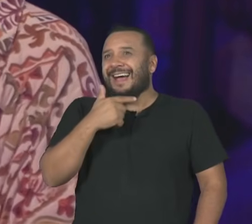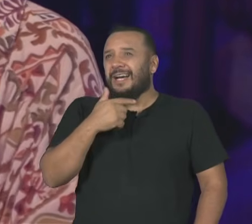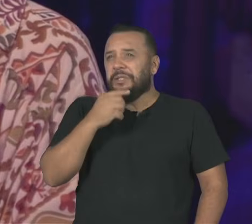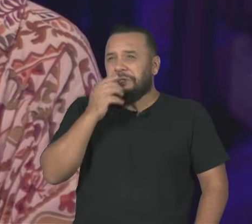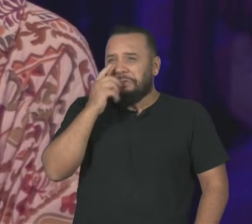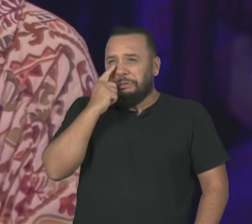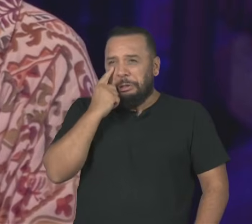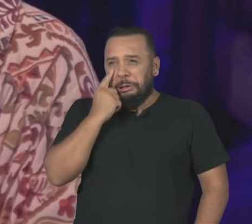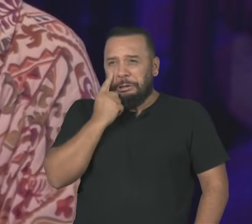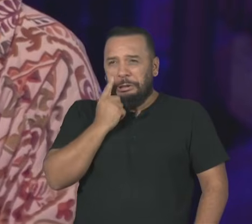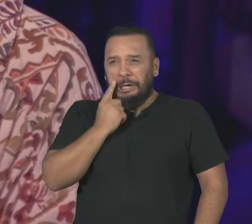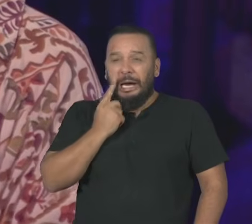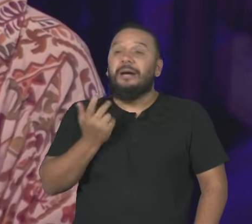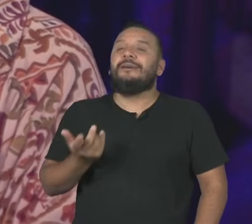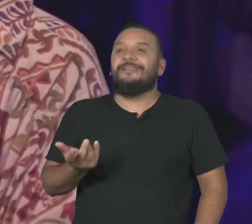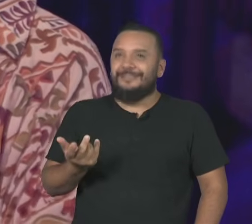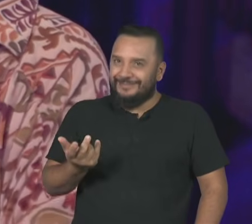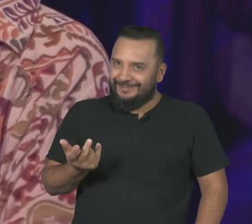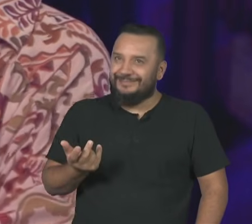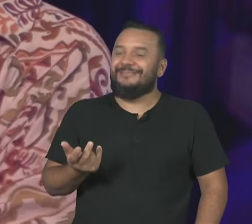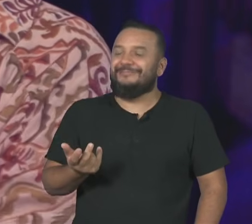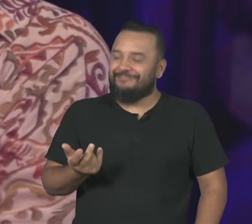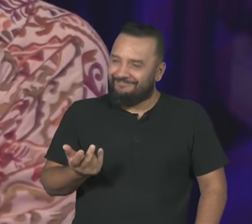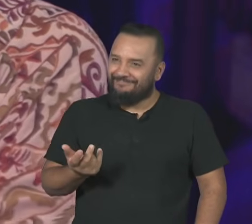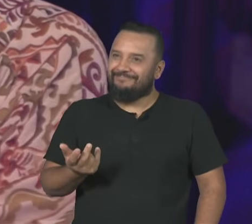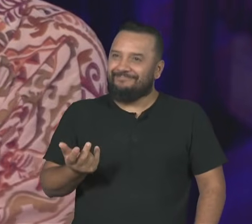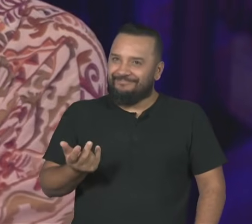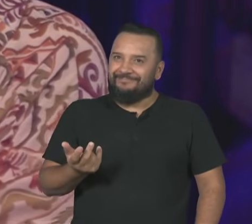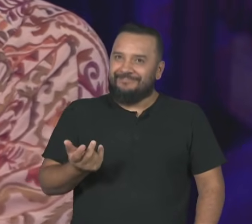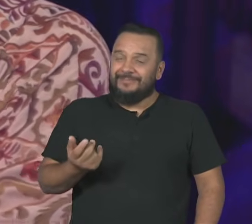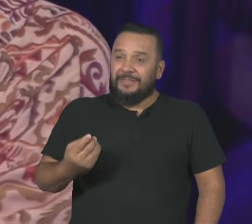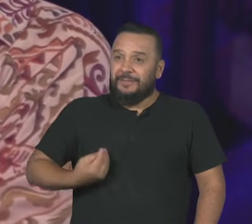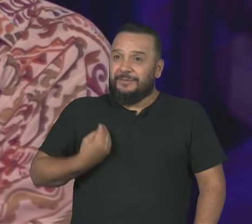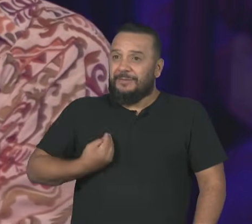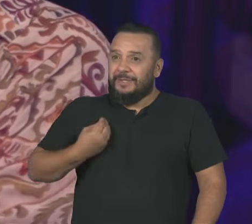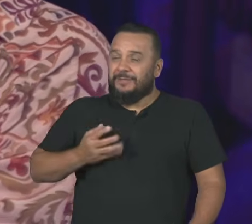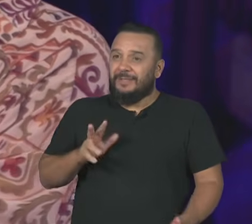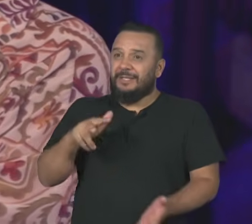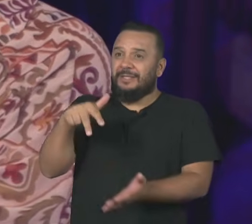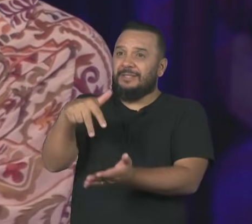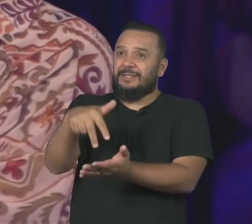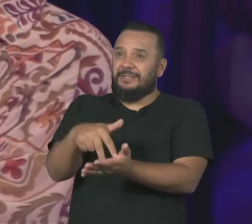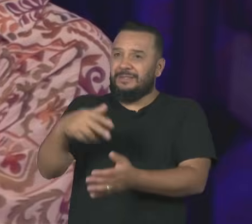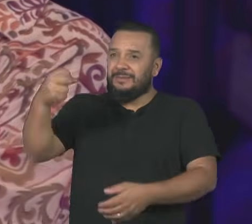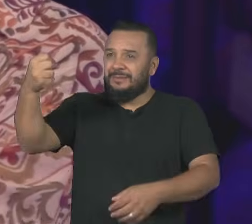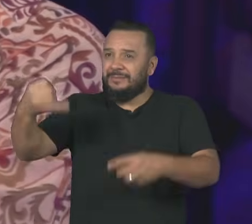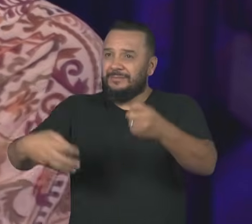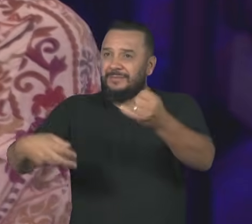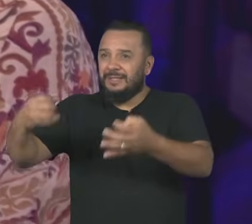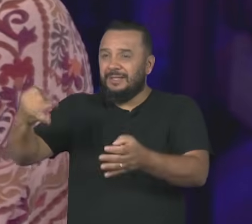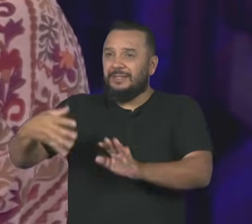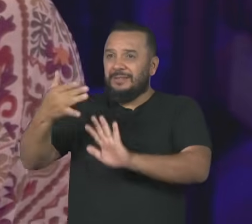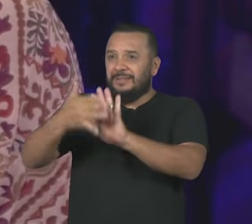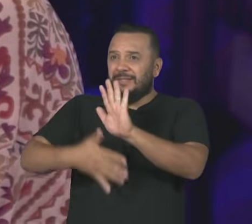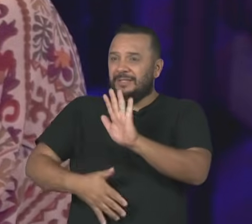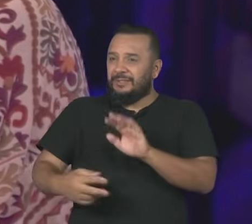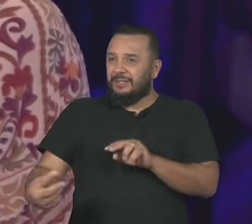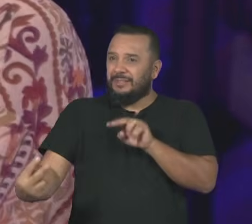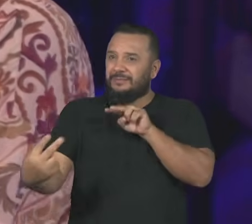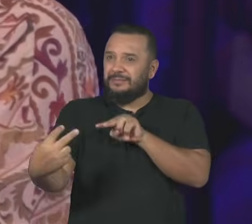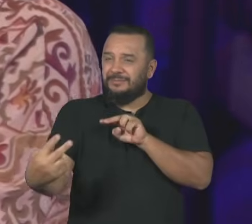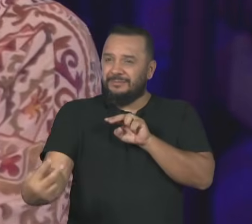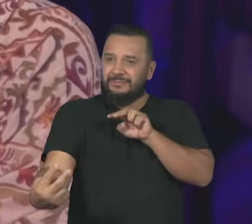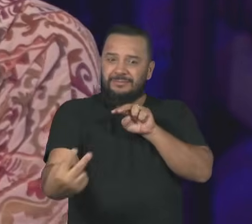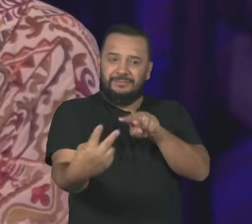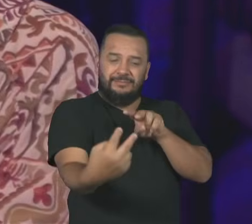for. Essa coisa de estar ali, presente, falando um texto, olhando no olho